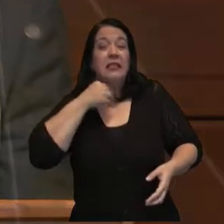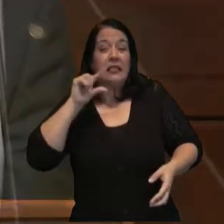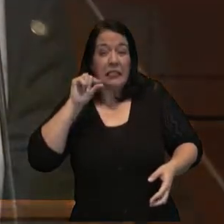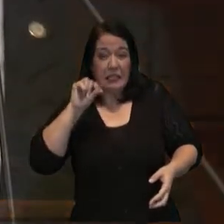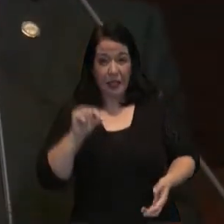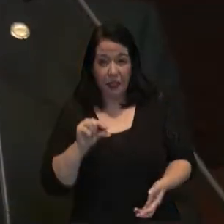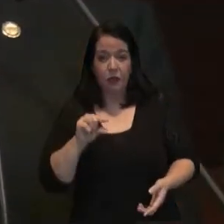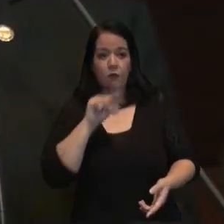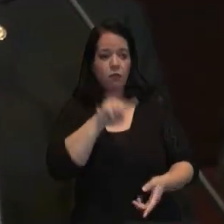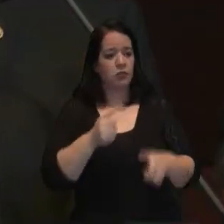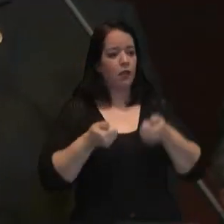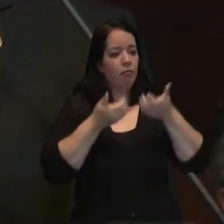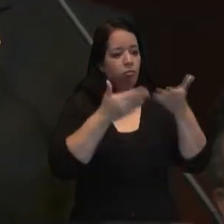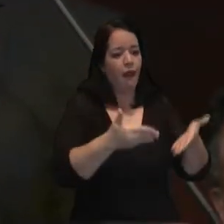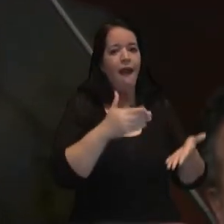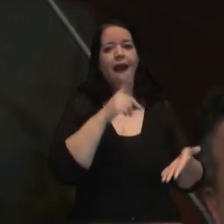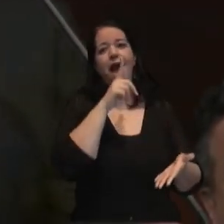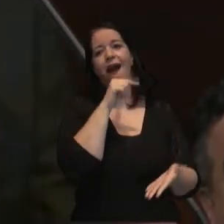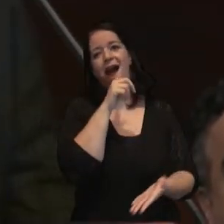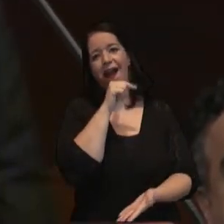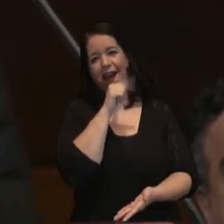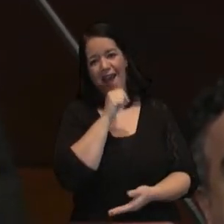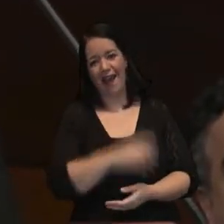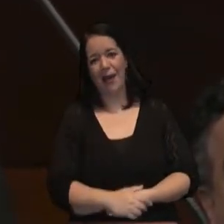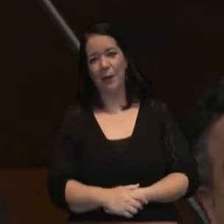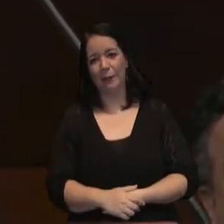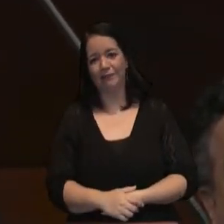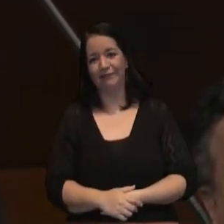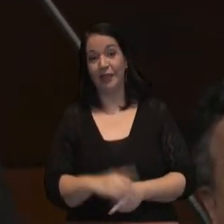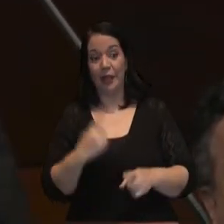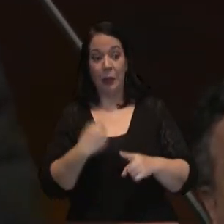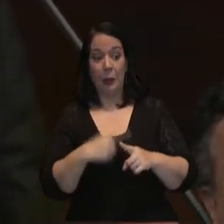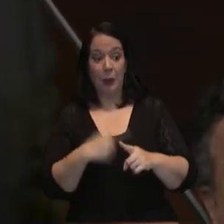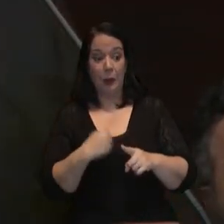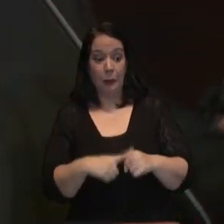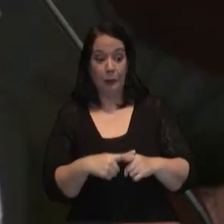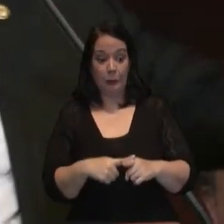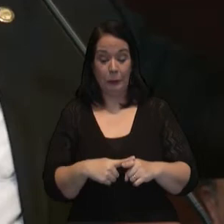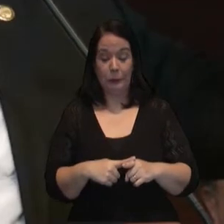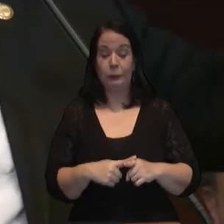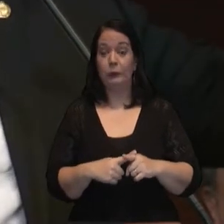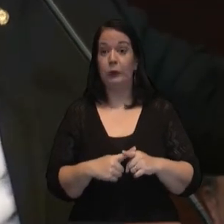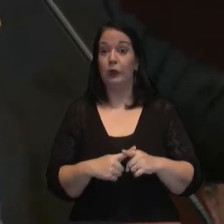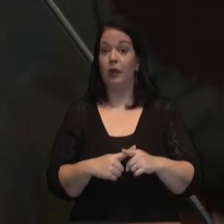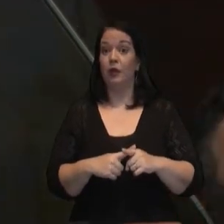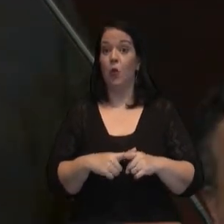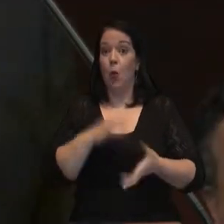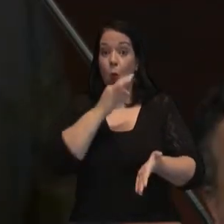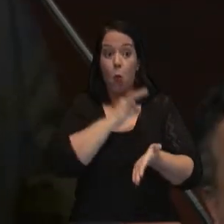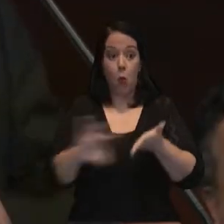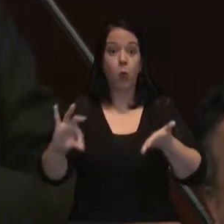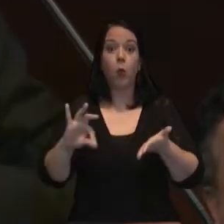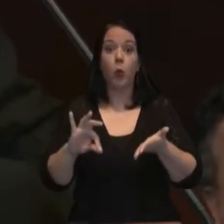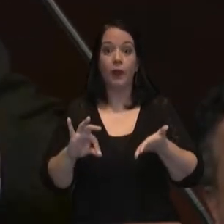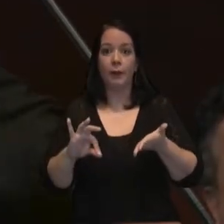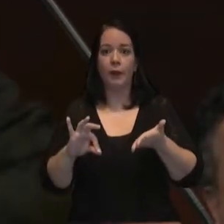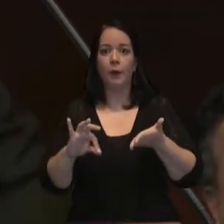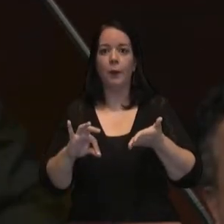sobre a cabeça dele. Entre tantas sugestões desta brasa viva na cabeça,